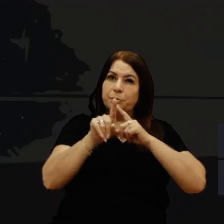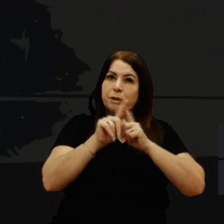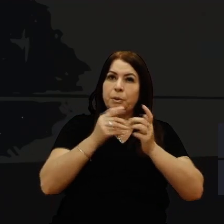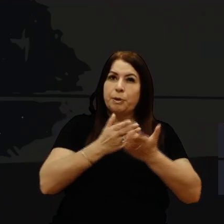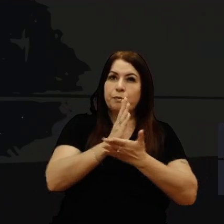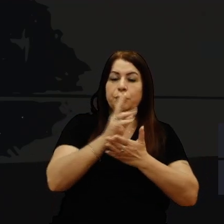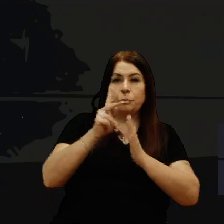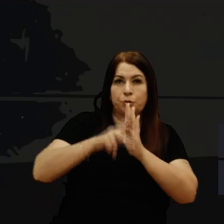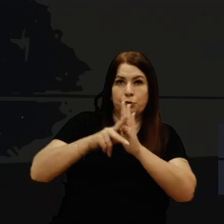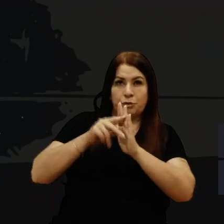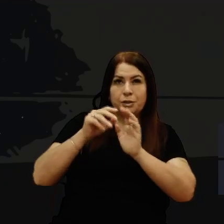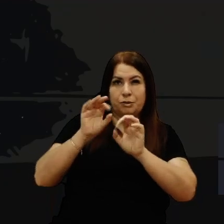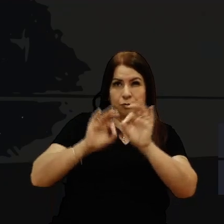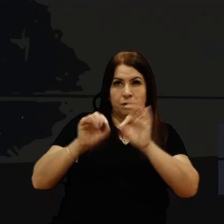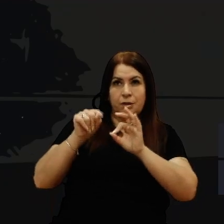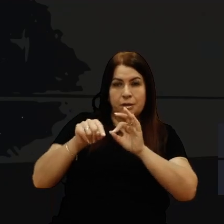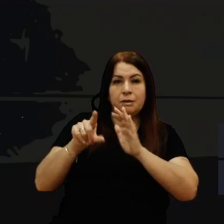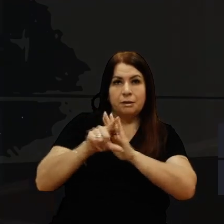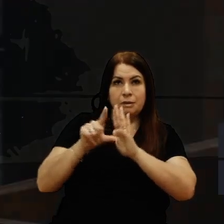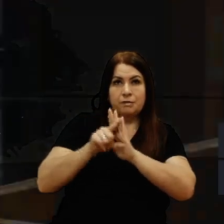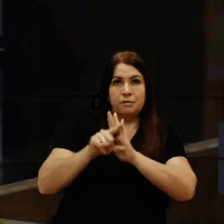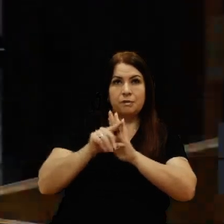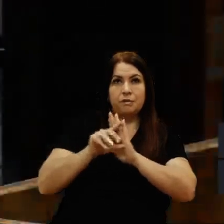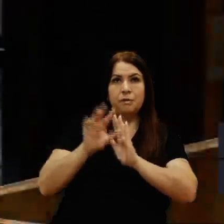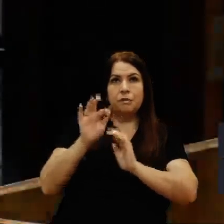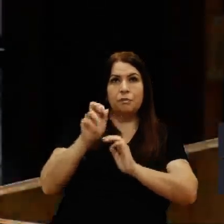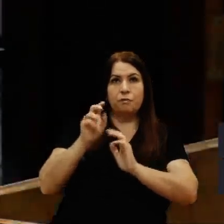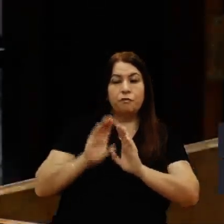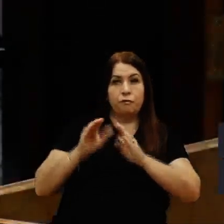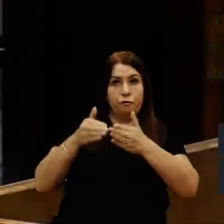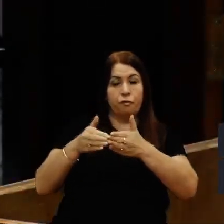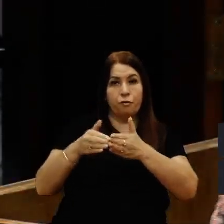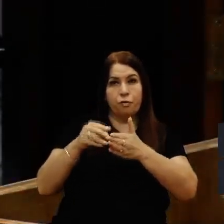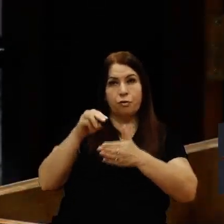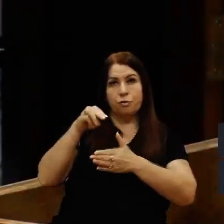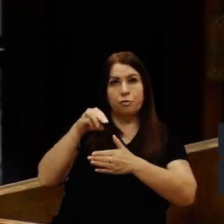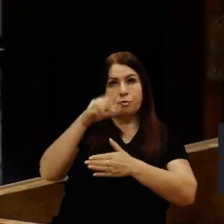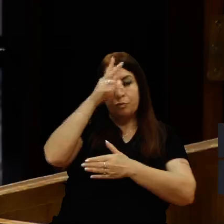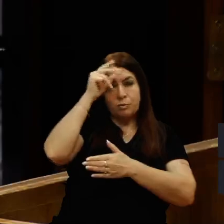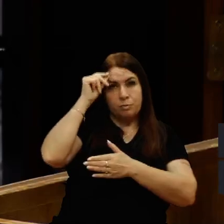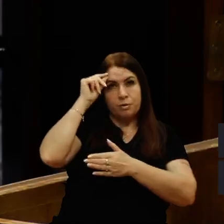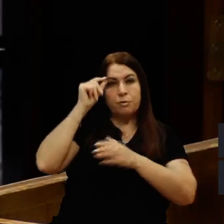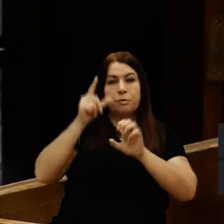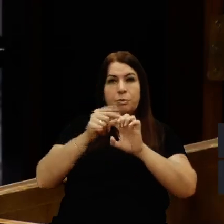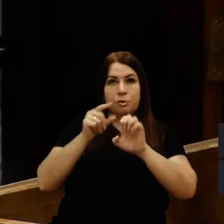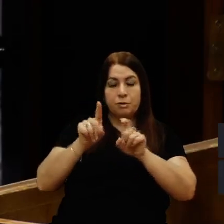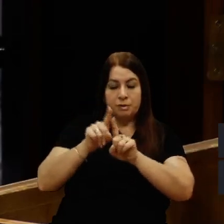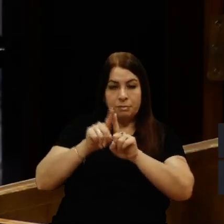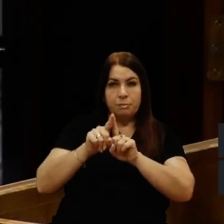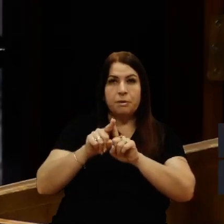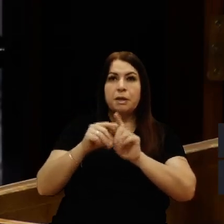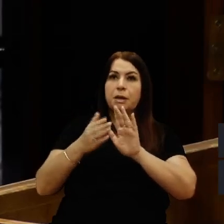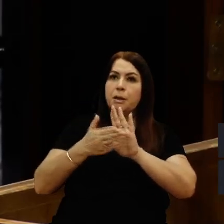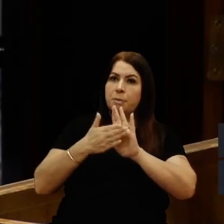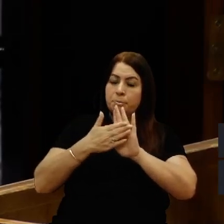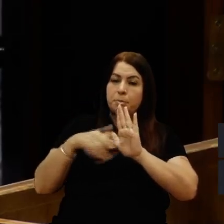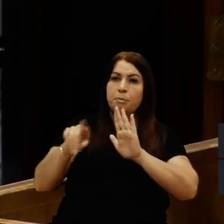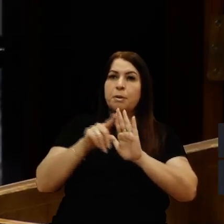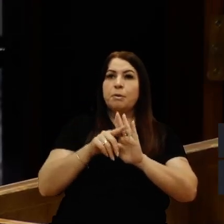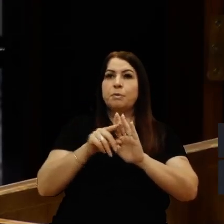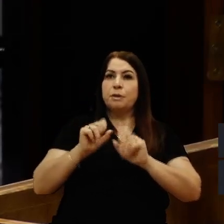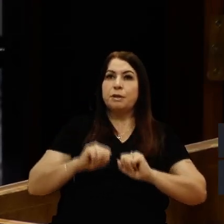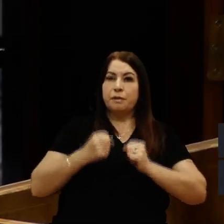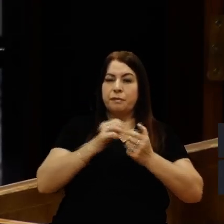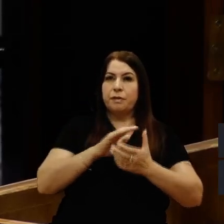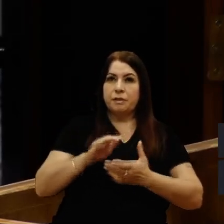aprovou, tem um projeto de lei aprovado aqui, que é o Fórum Municipal do Empreendedorismo também. É uma pauta que a gente